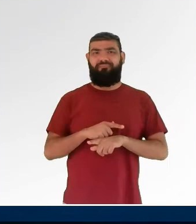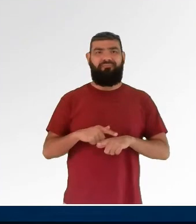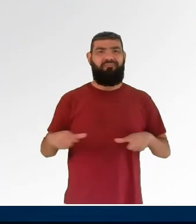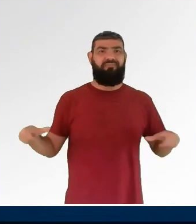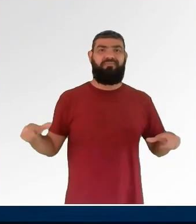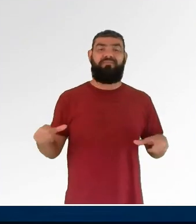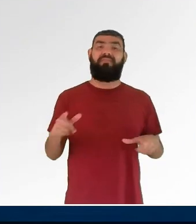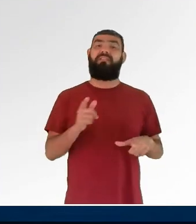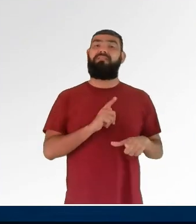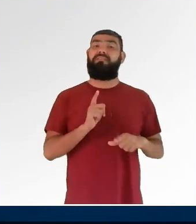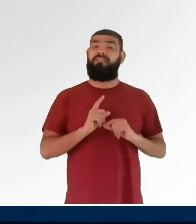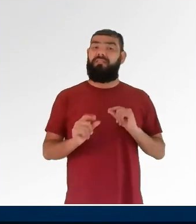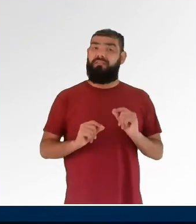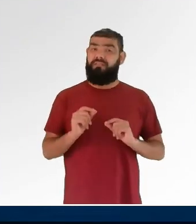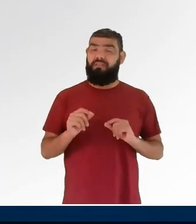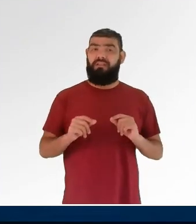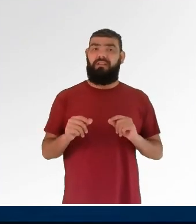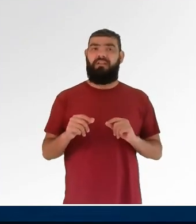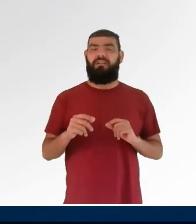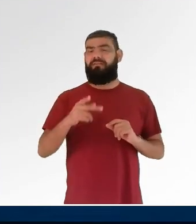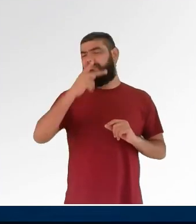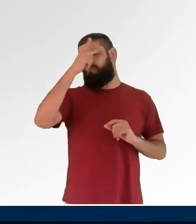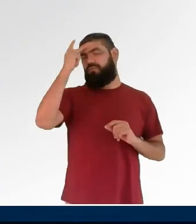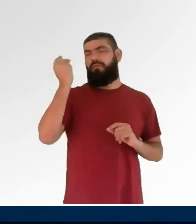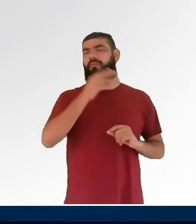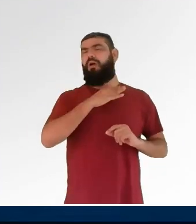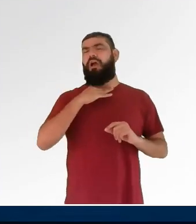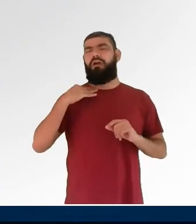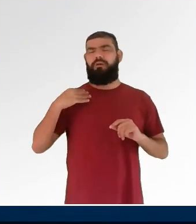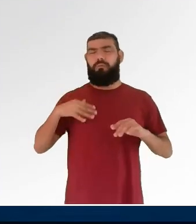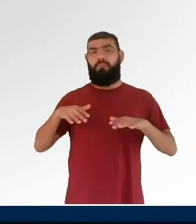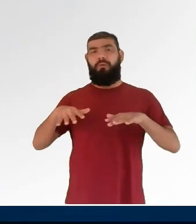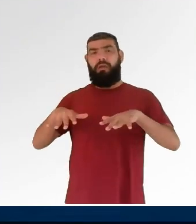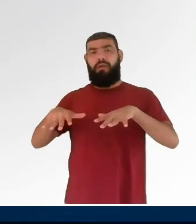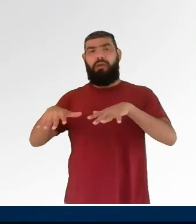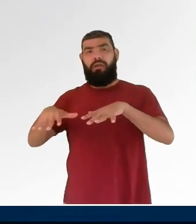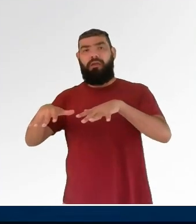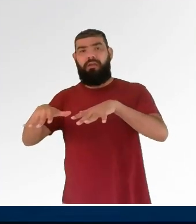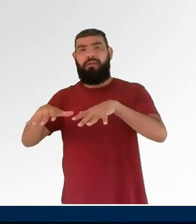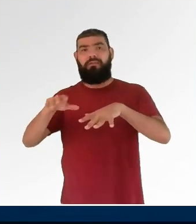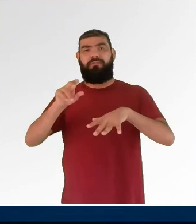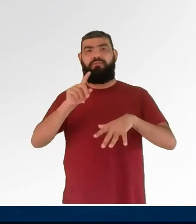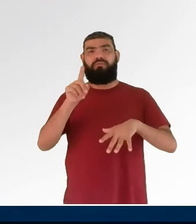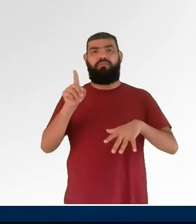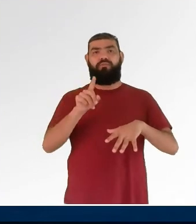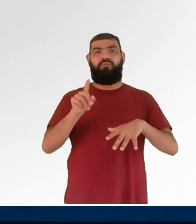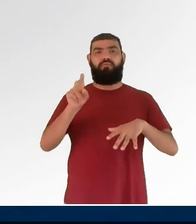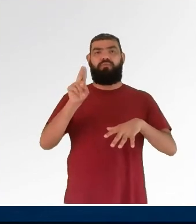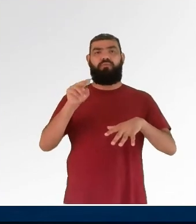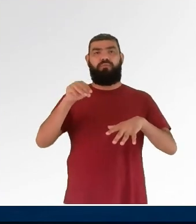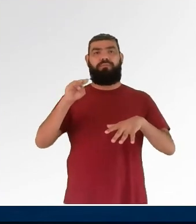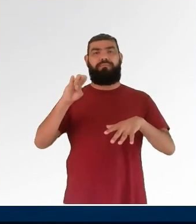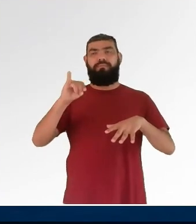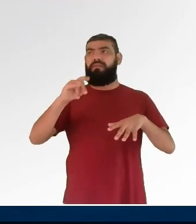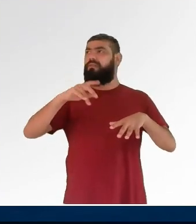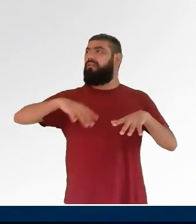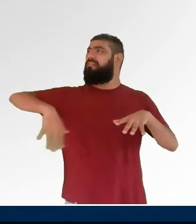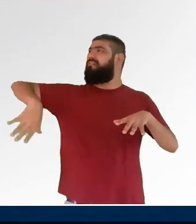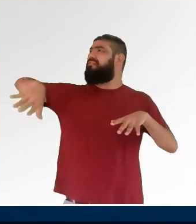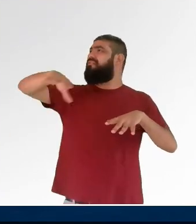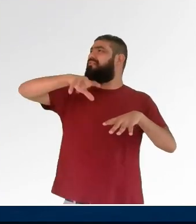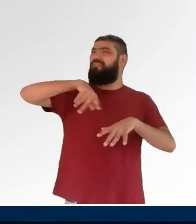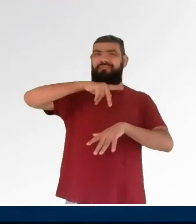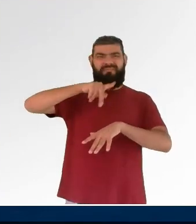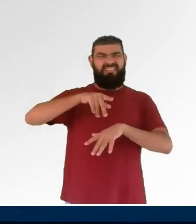eram zumbis. E os zumbis estavam por todo o país. Você já ouviu falar dessa série? The